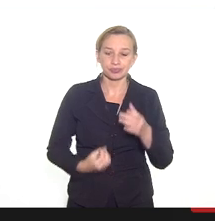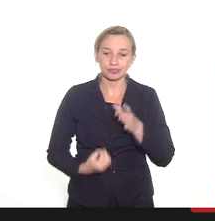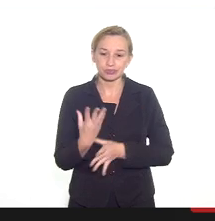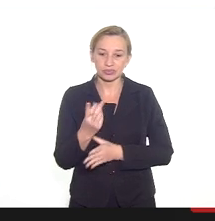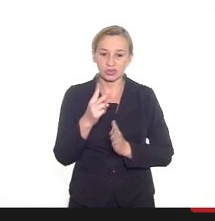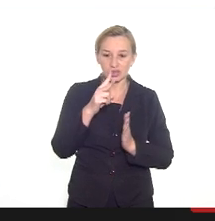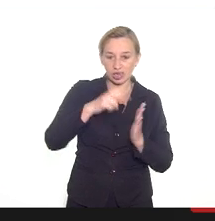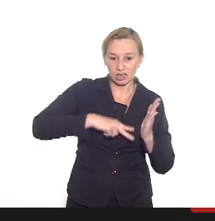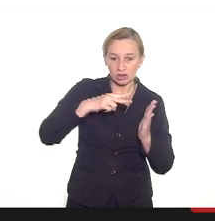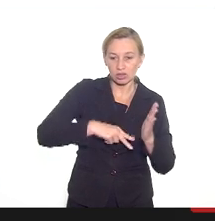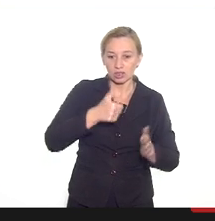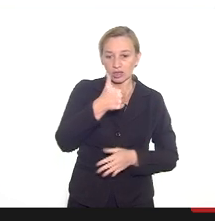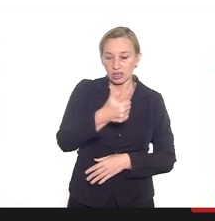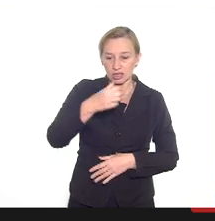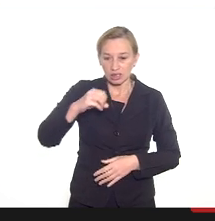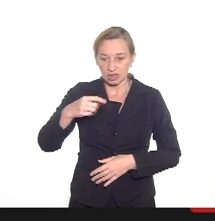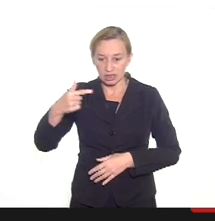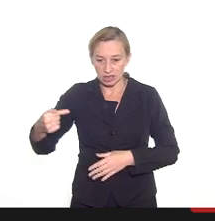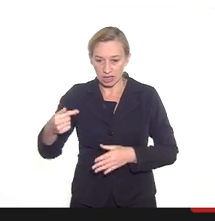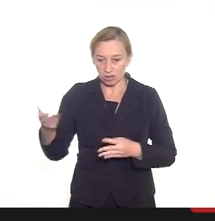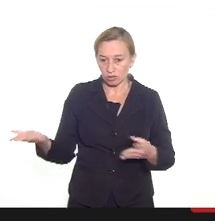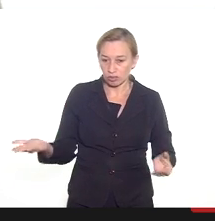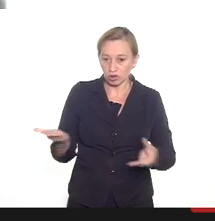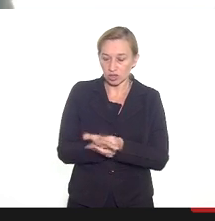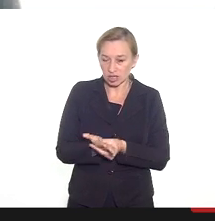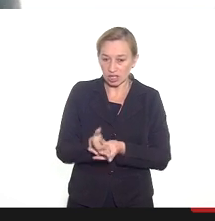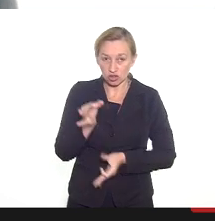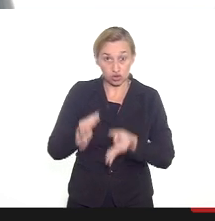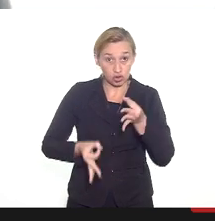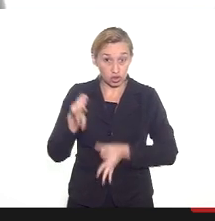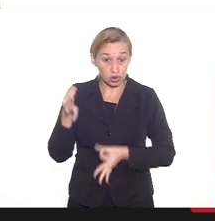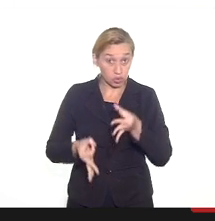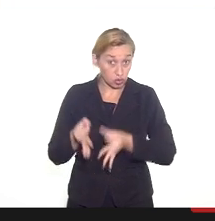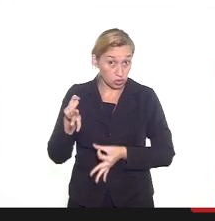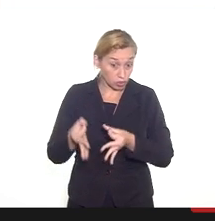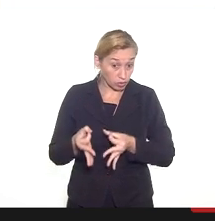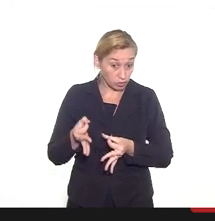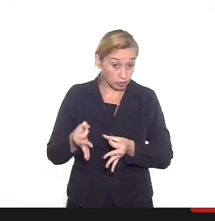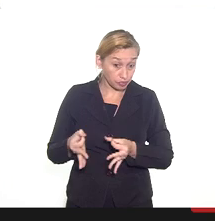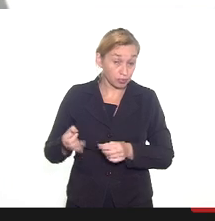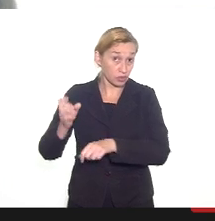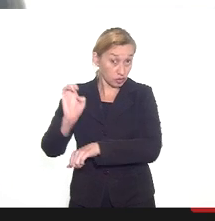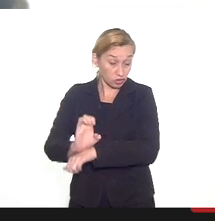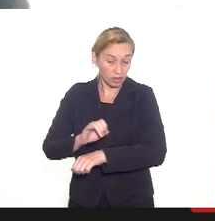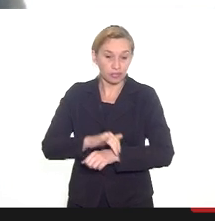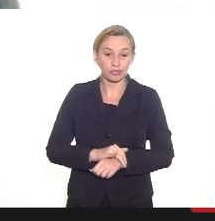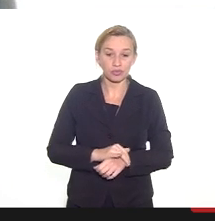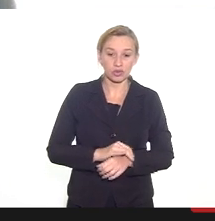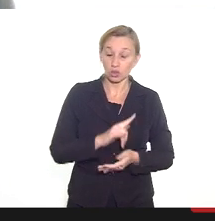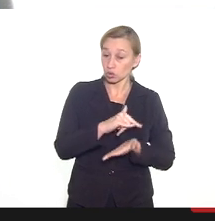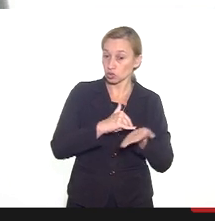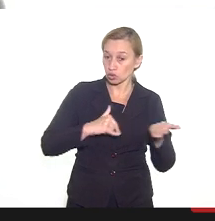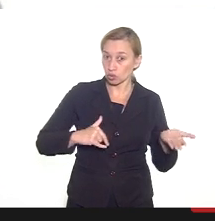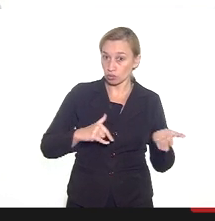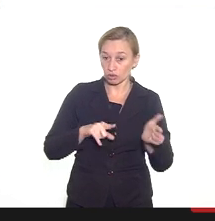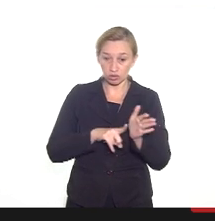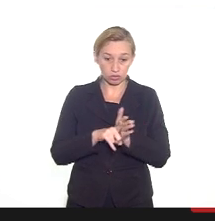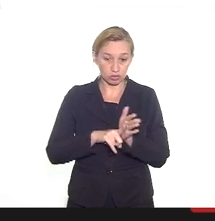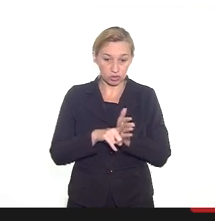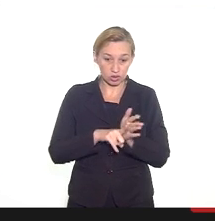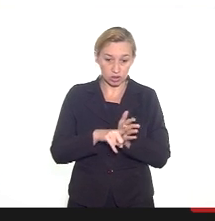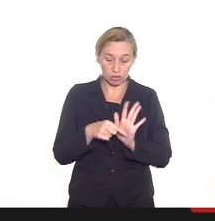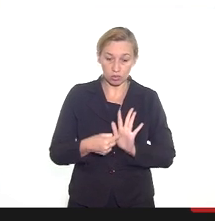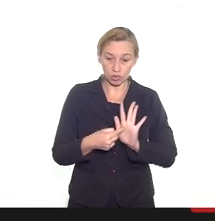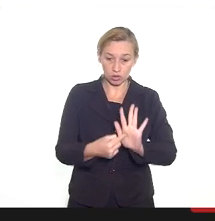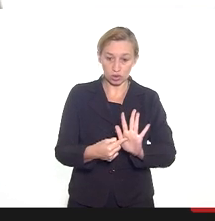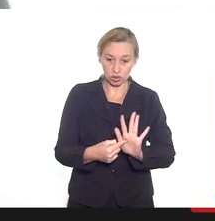de 107 processos judiciais em tramitação nos tribunais do júri do Estado. Os documentos consultados apontaram